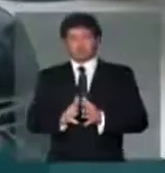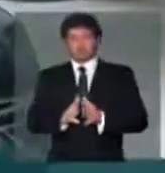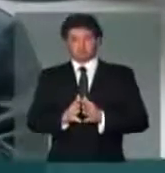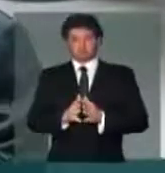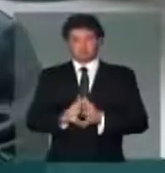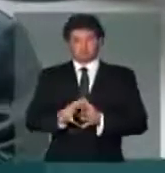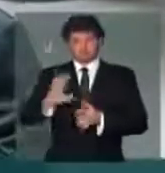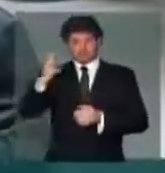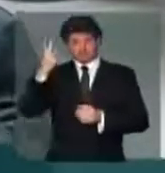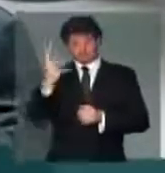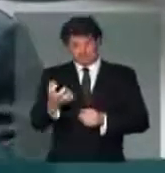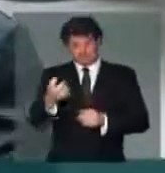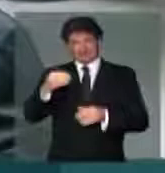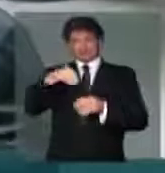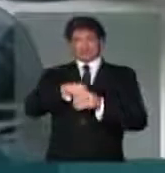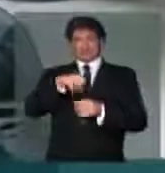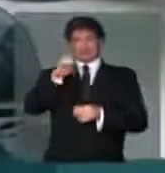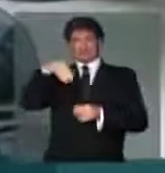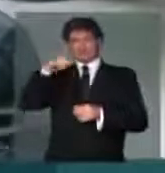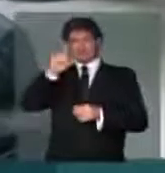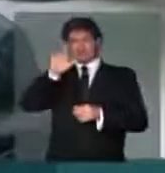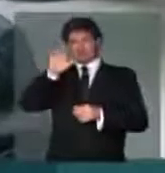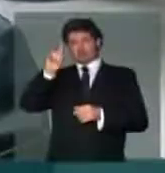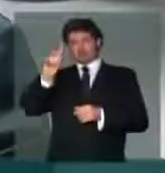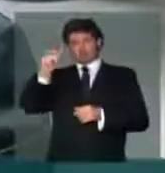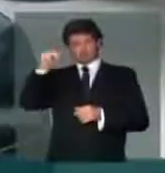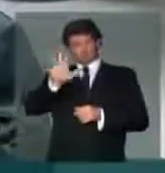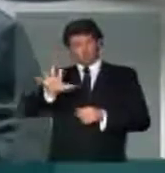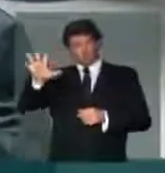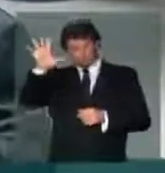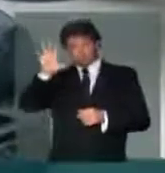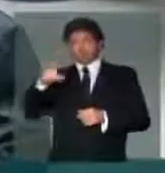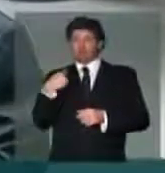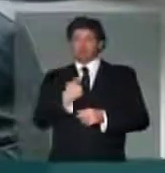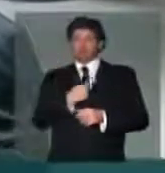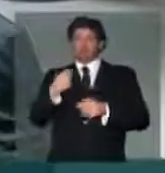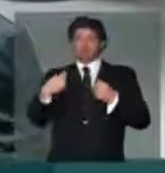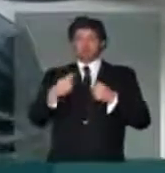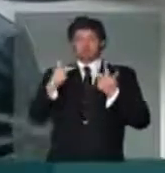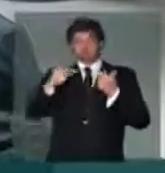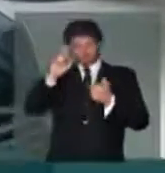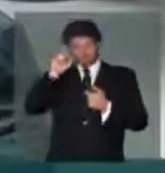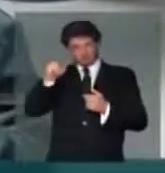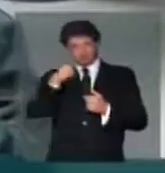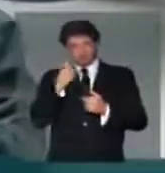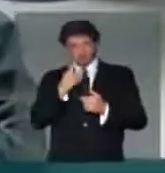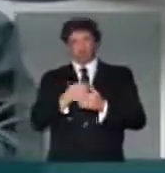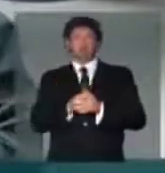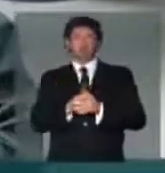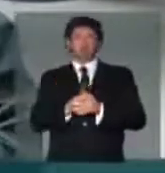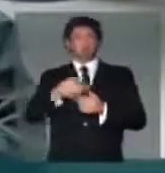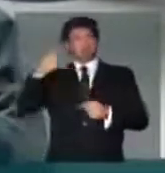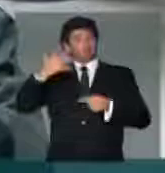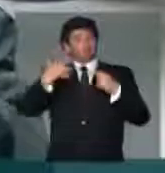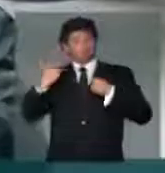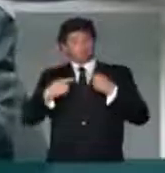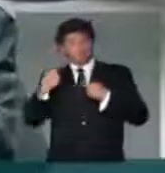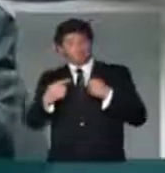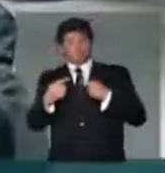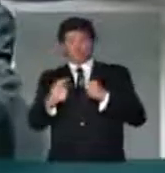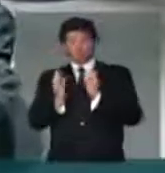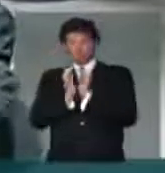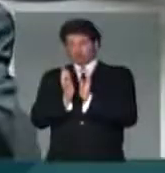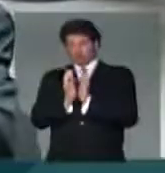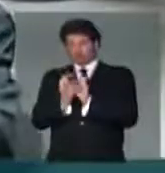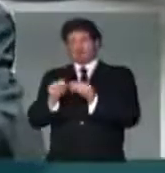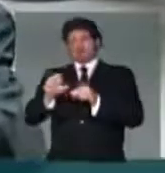política da seca no semiárido nordestino. Nós precisamos, como Vossa Excelência diz, além de políticas de convivência